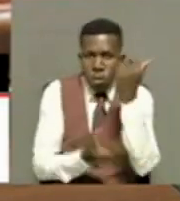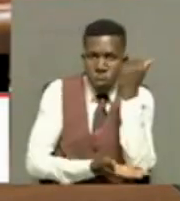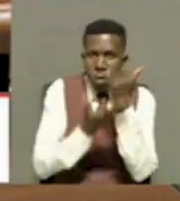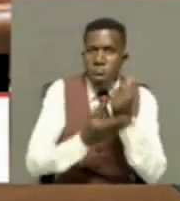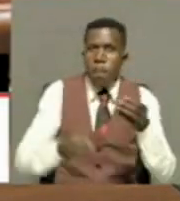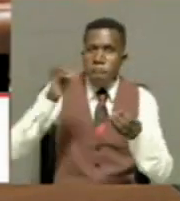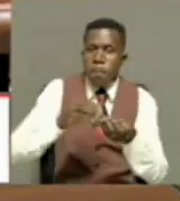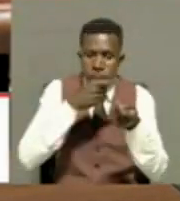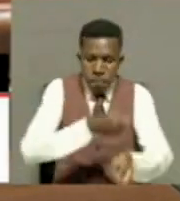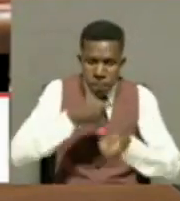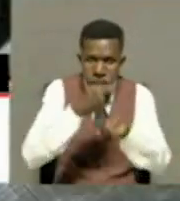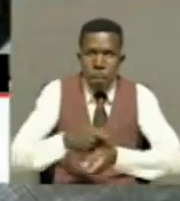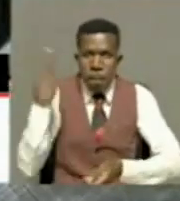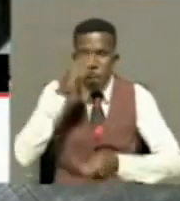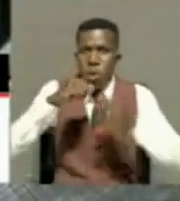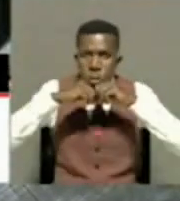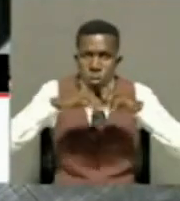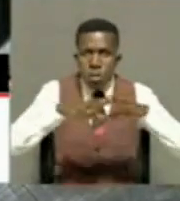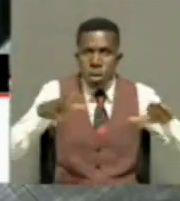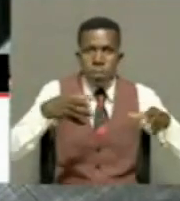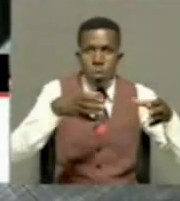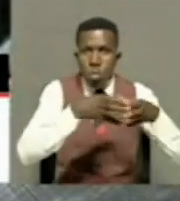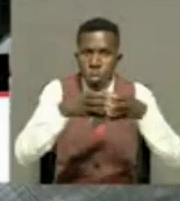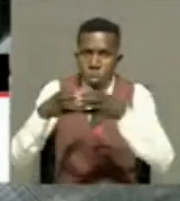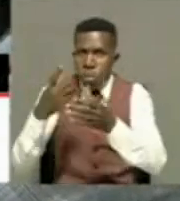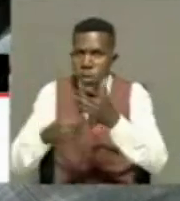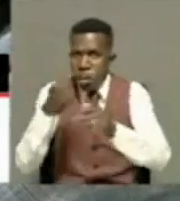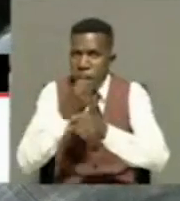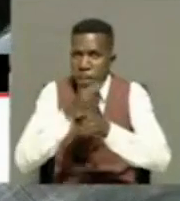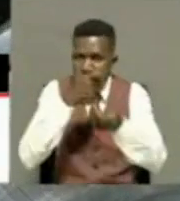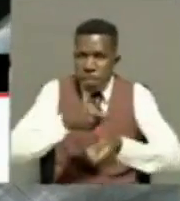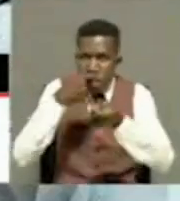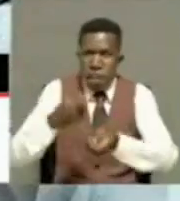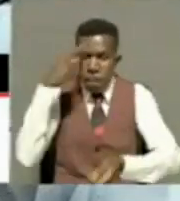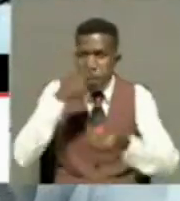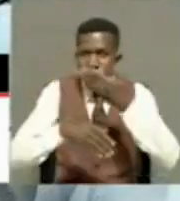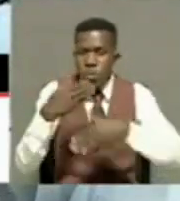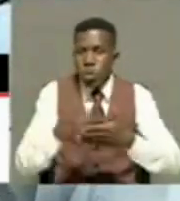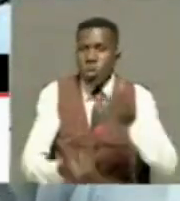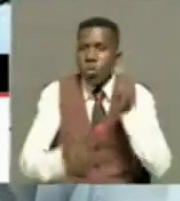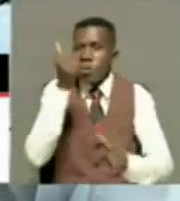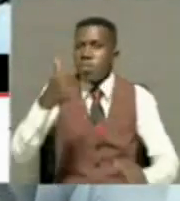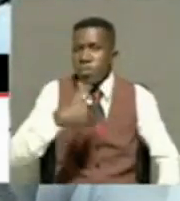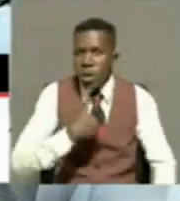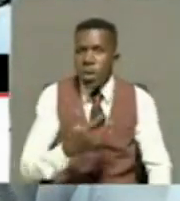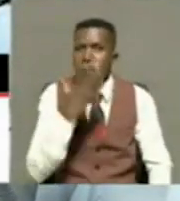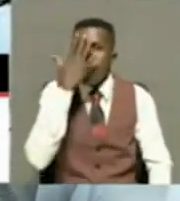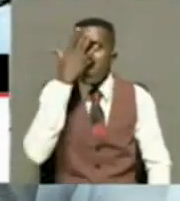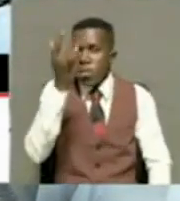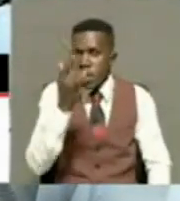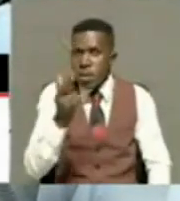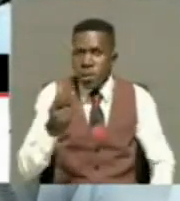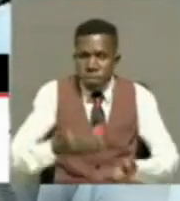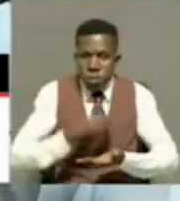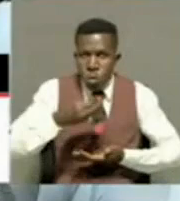agrícolas para o benefício dos agricultores da região, permitindo que estes tenham acesso a uma nova gama de variedades